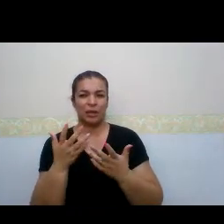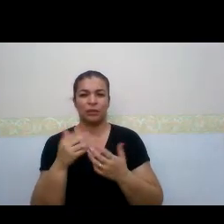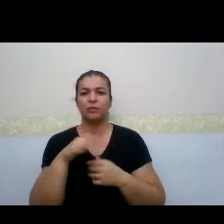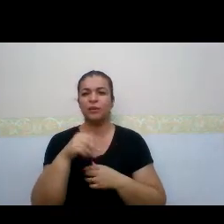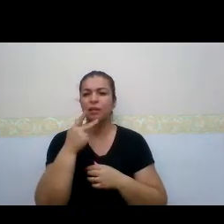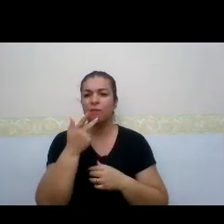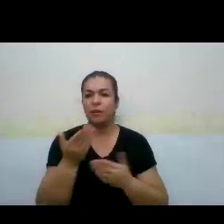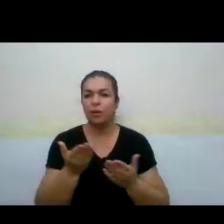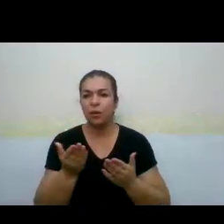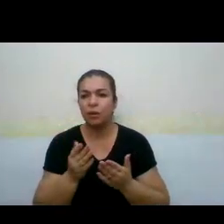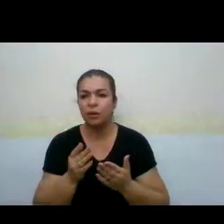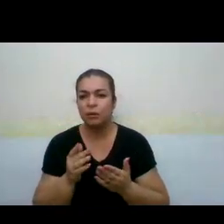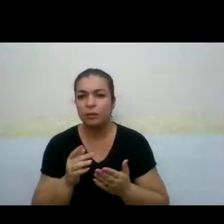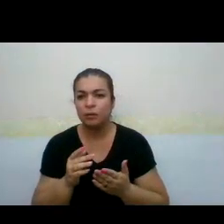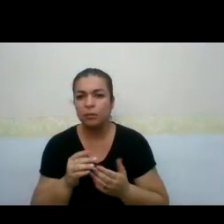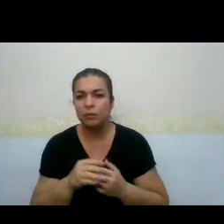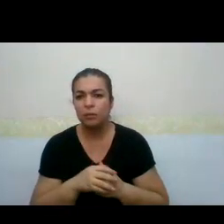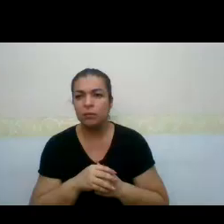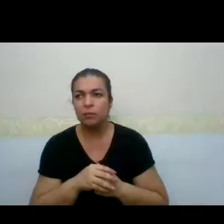agora?